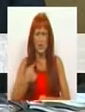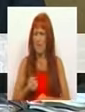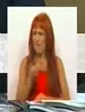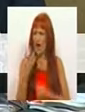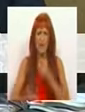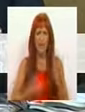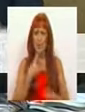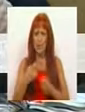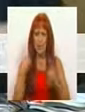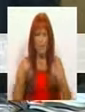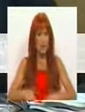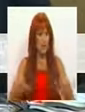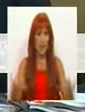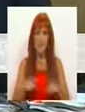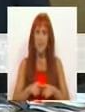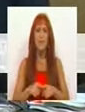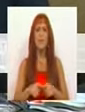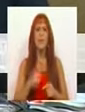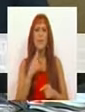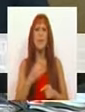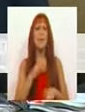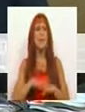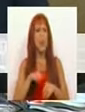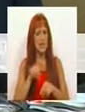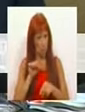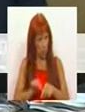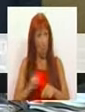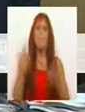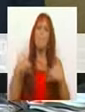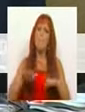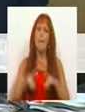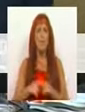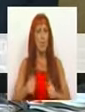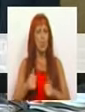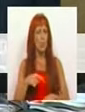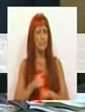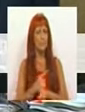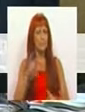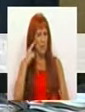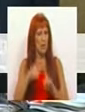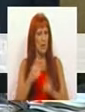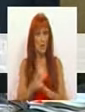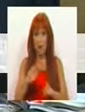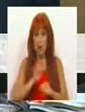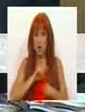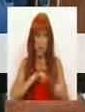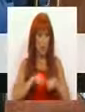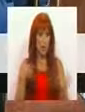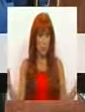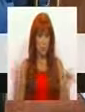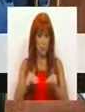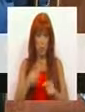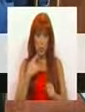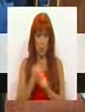conjunto de questões para lhe colocar sobre a região. Mas é um bom pretexto porque os nossos deputados tiveram um